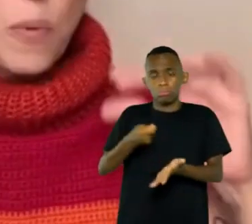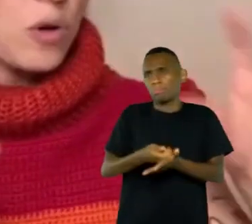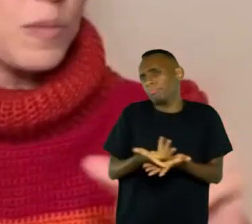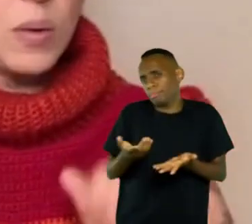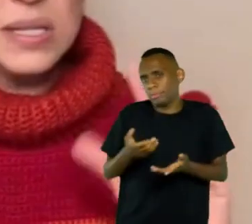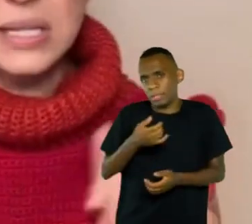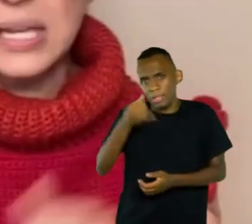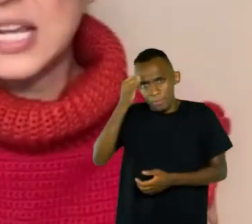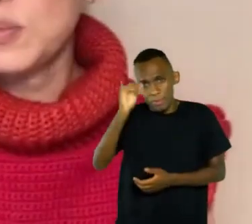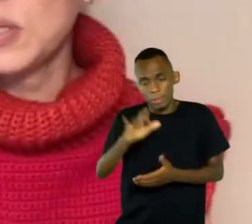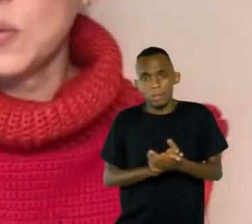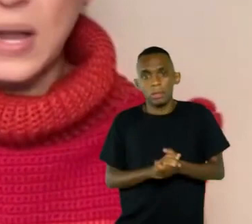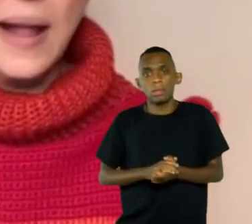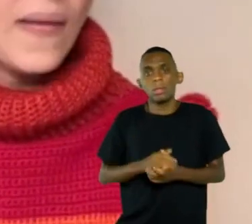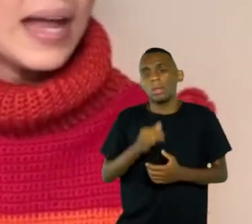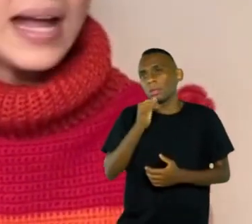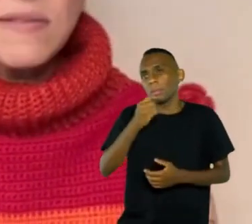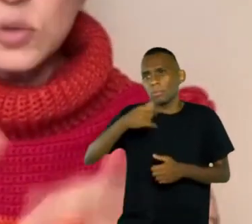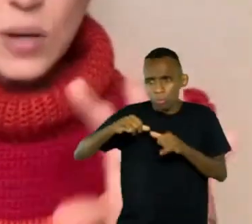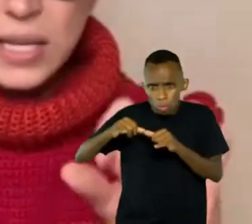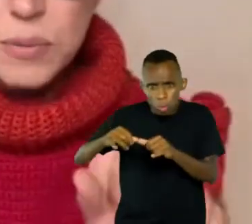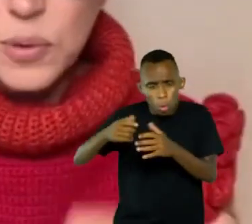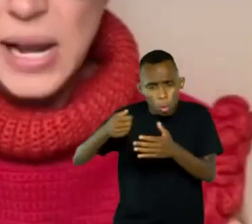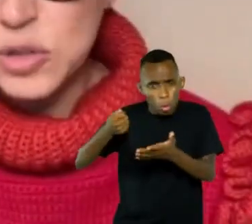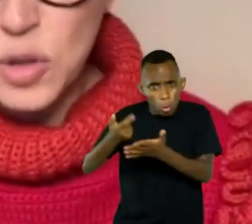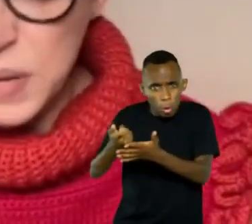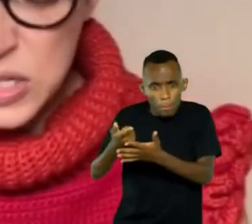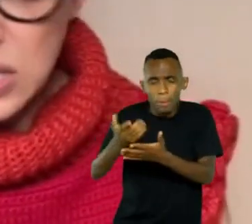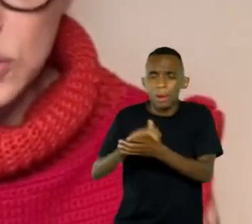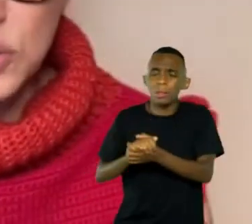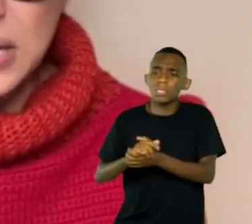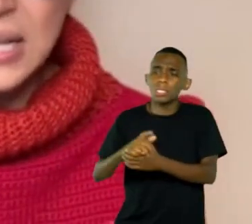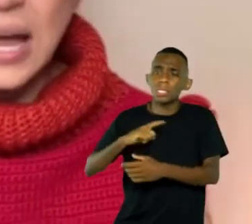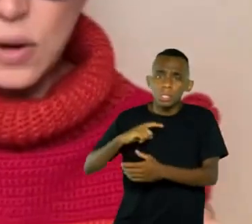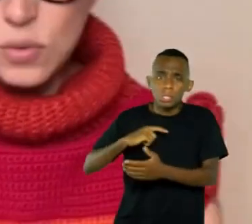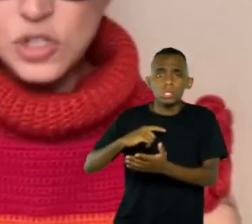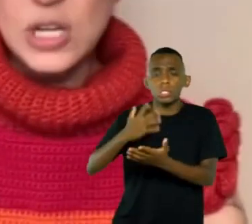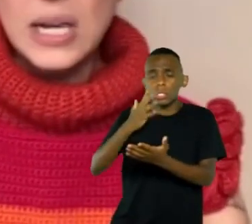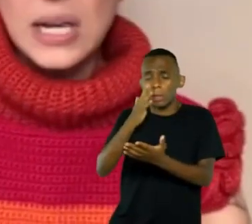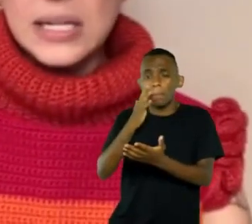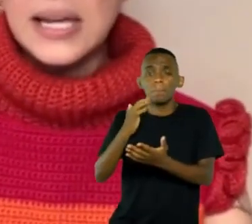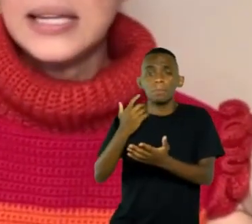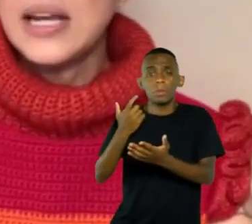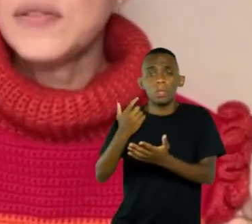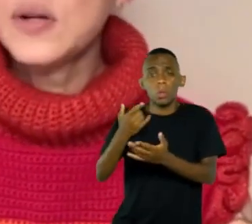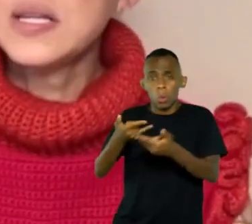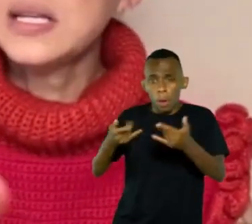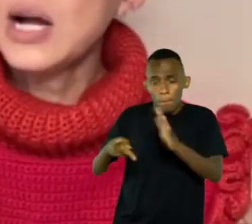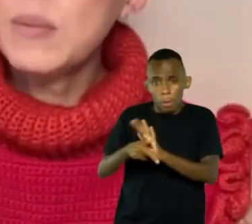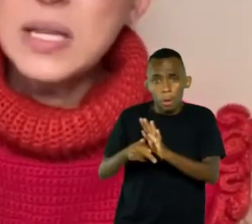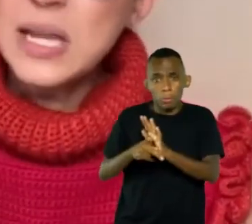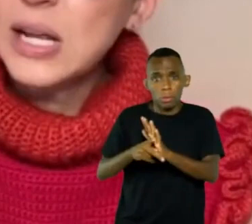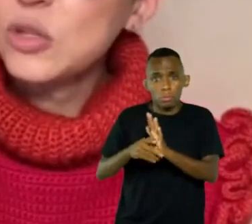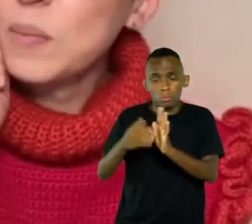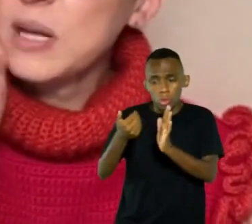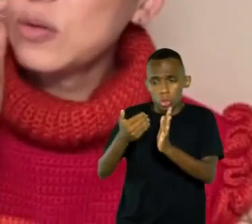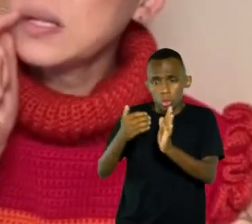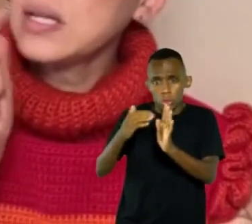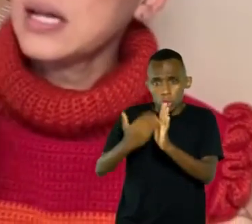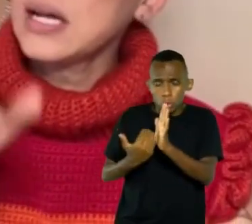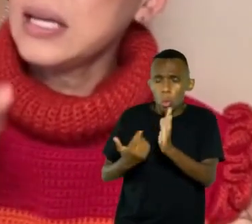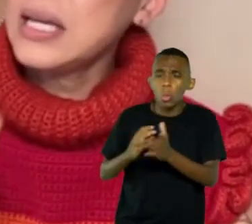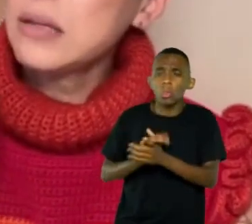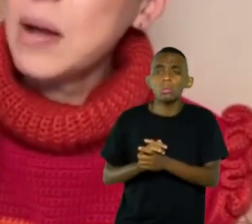um cupom de uma coisa na internet para trocar. Ah, vamos trocar aqui por um eletrodoméstico. Sentou ele e a Ruth, e aí ele falou assim: não, mas esse